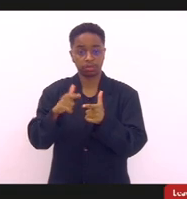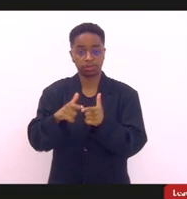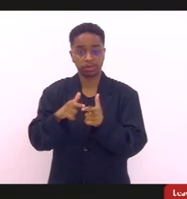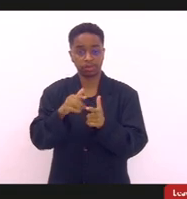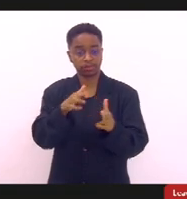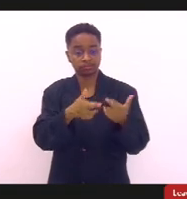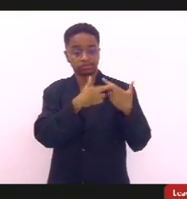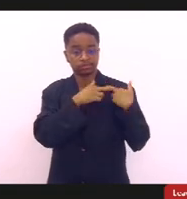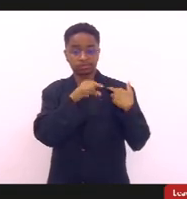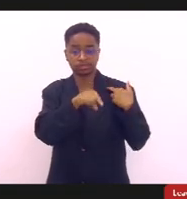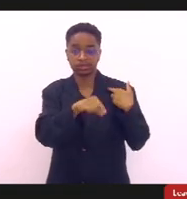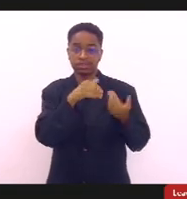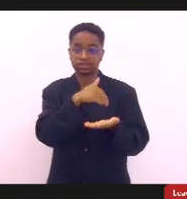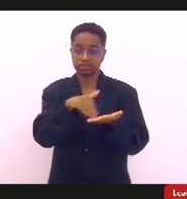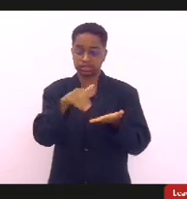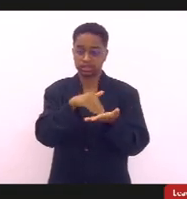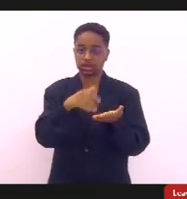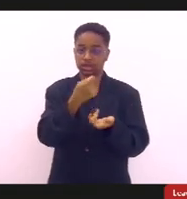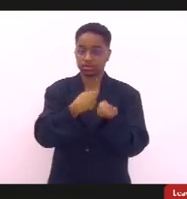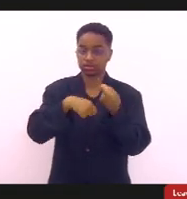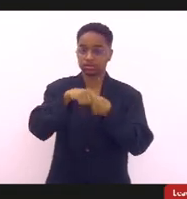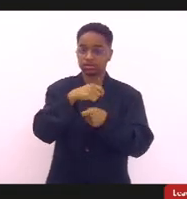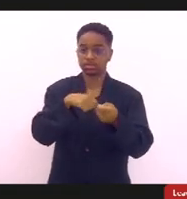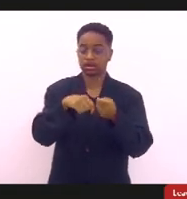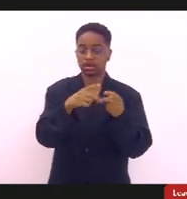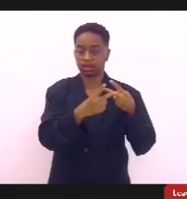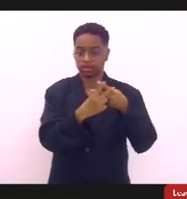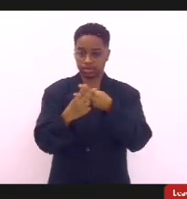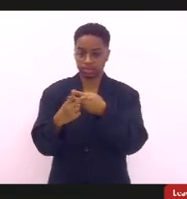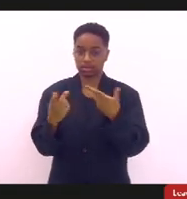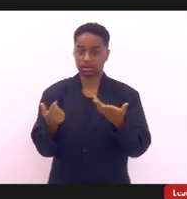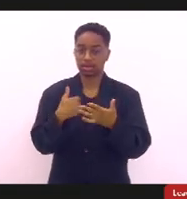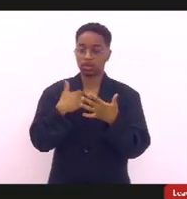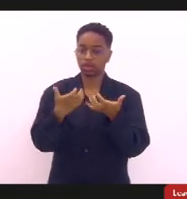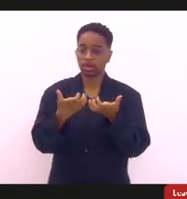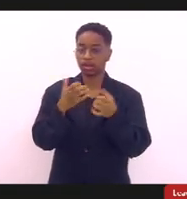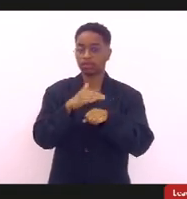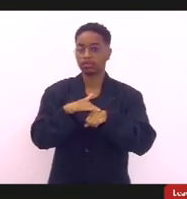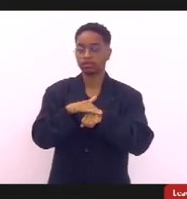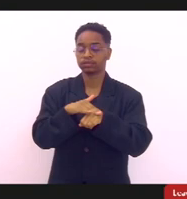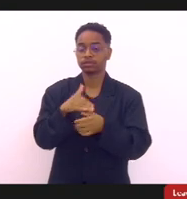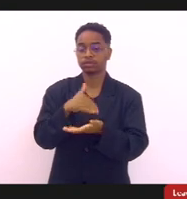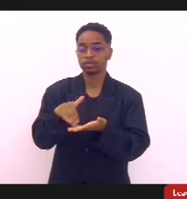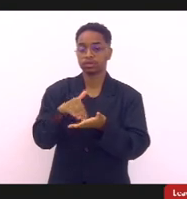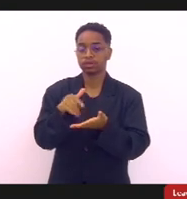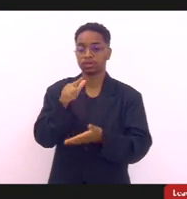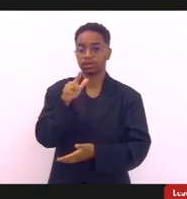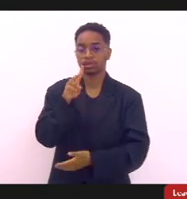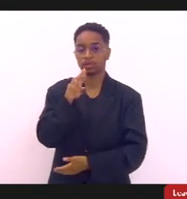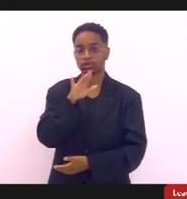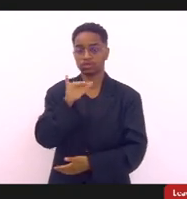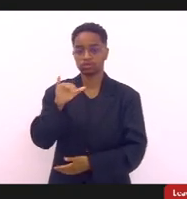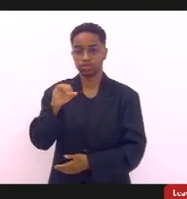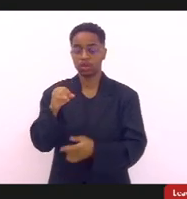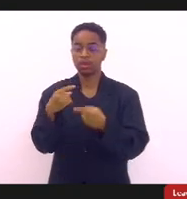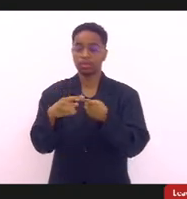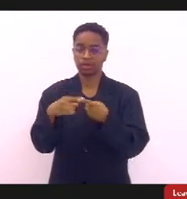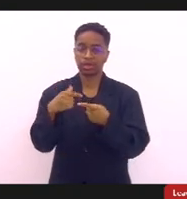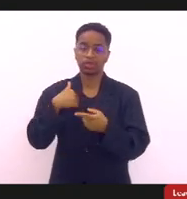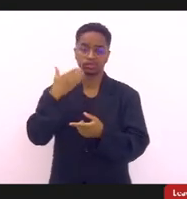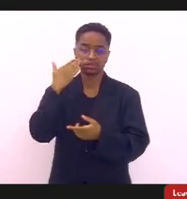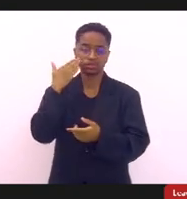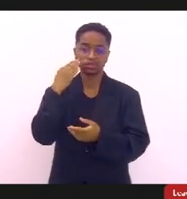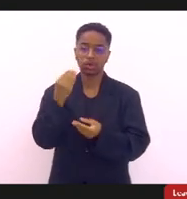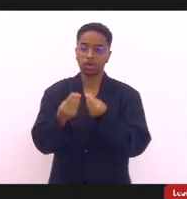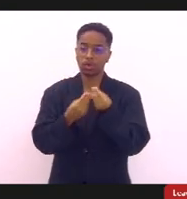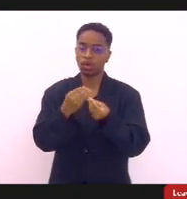Penitenciária. E aí eu queria falar com o subsecretário Lúcio, que eu sei a dor que ele sente aí,